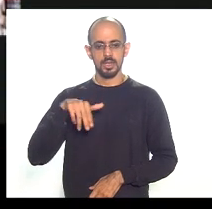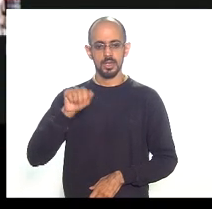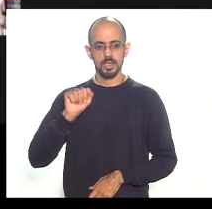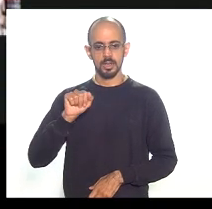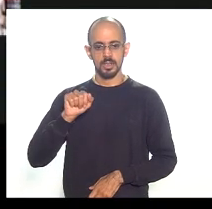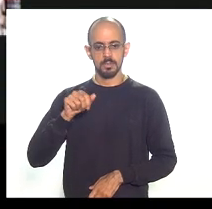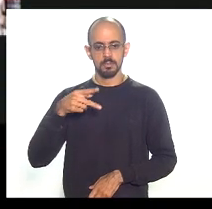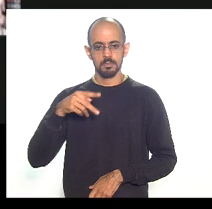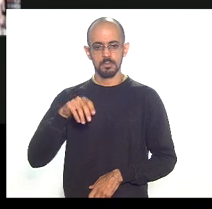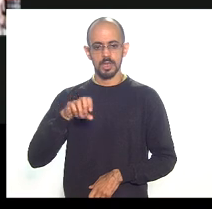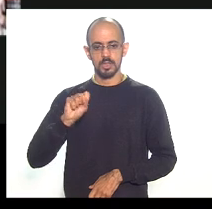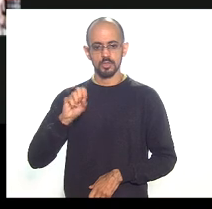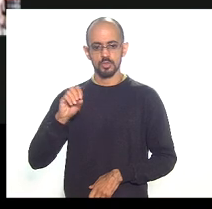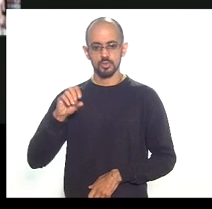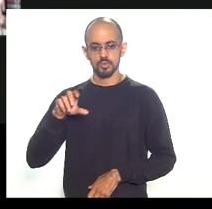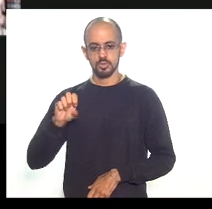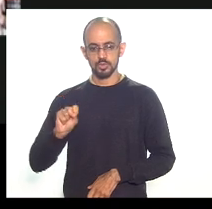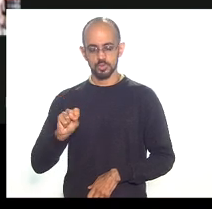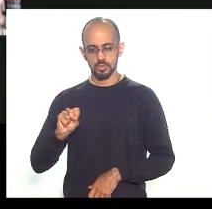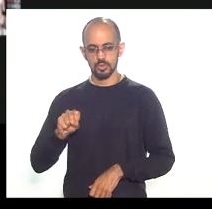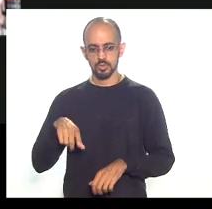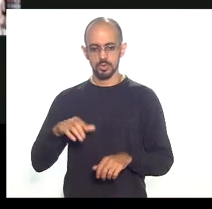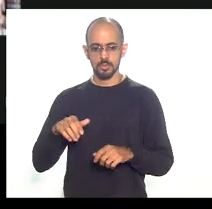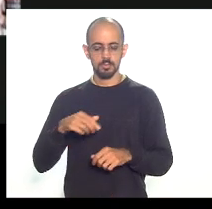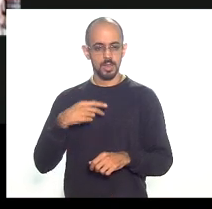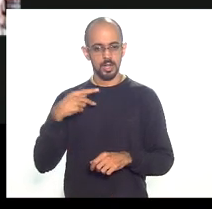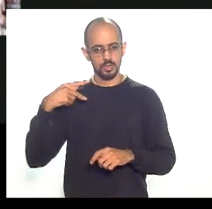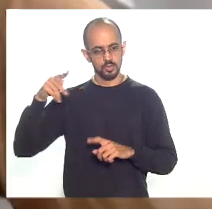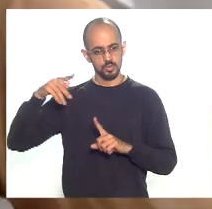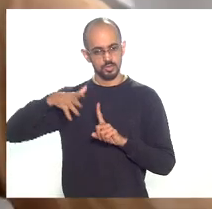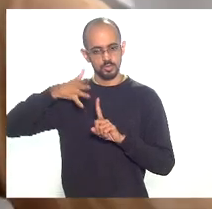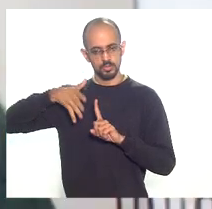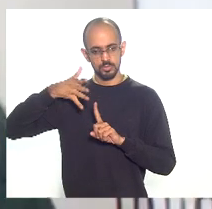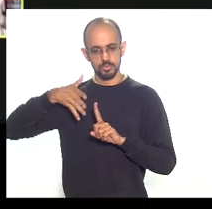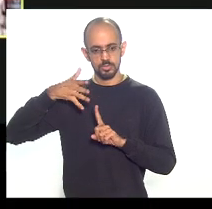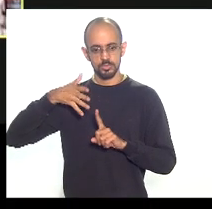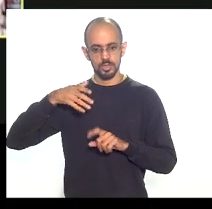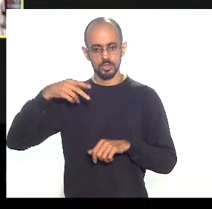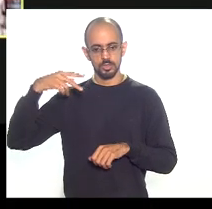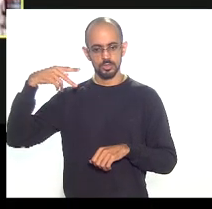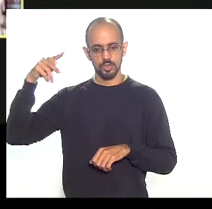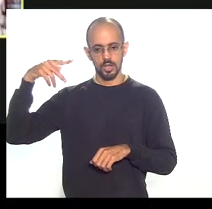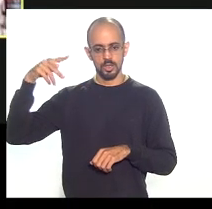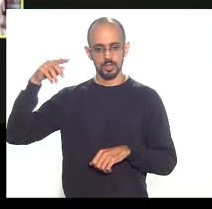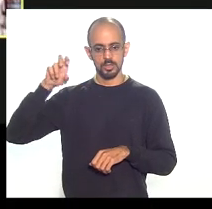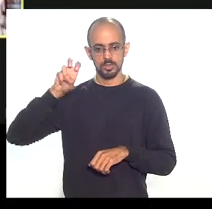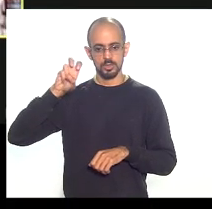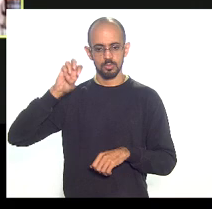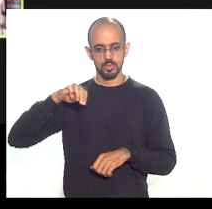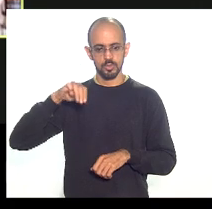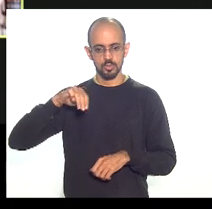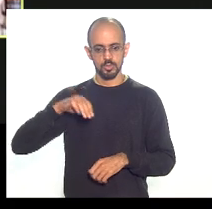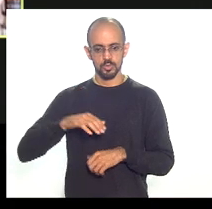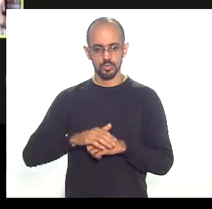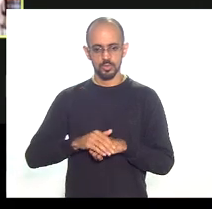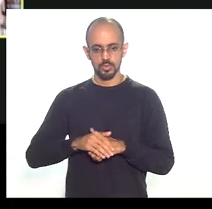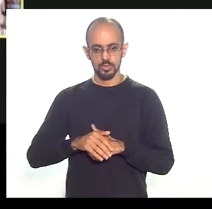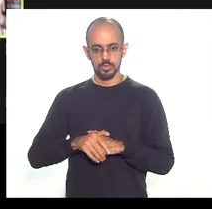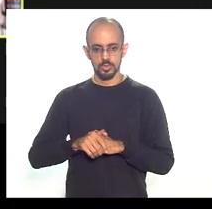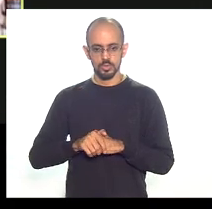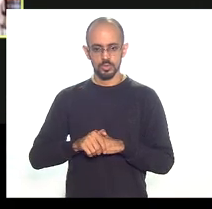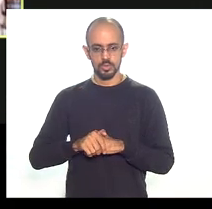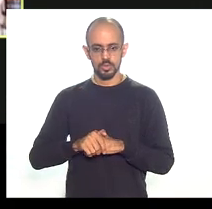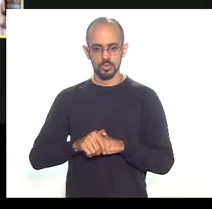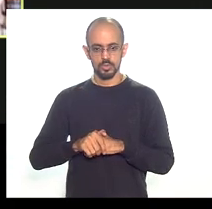linda Manoela para suas considerações vossa excelência tem cinco minutos Presidente quem são os próximos